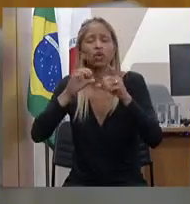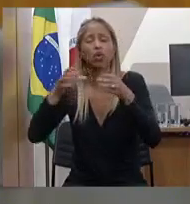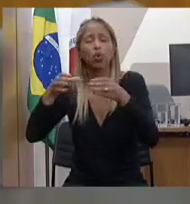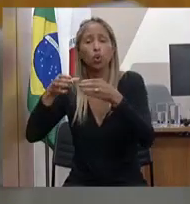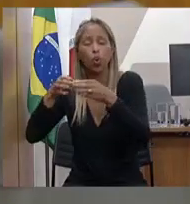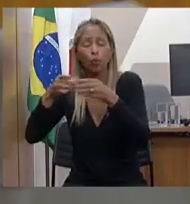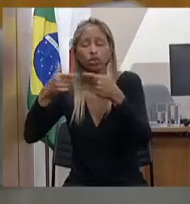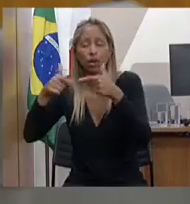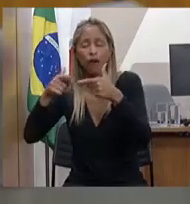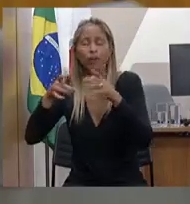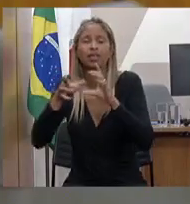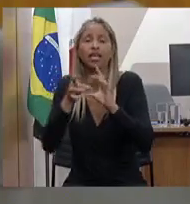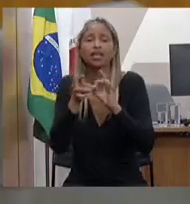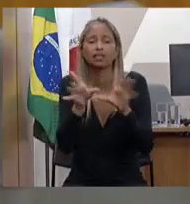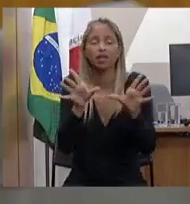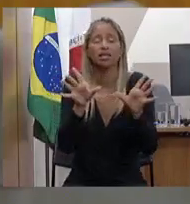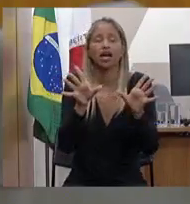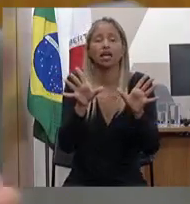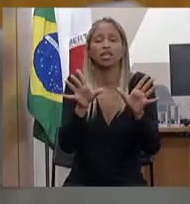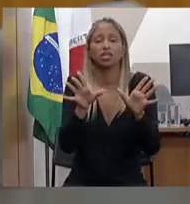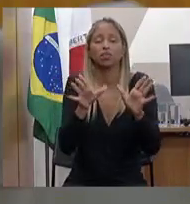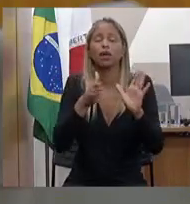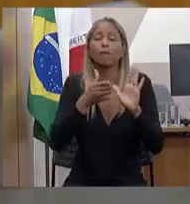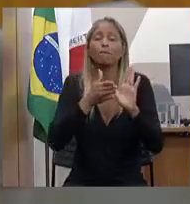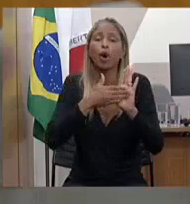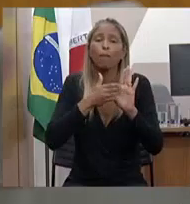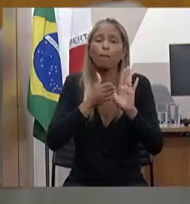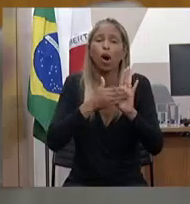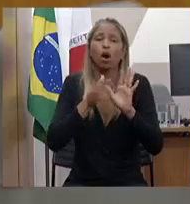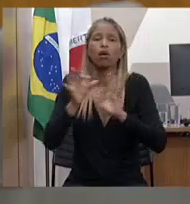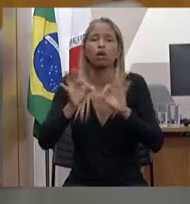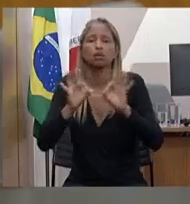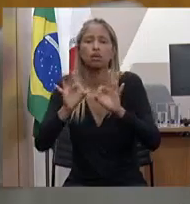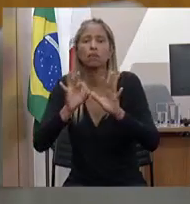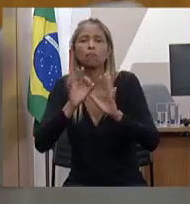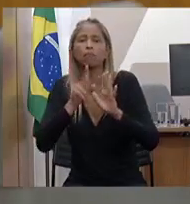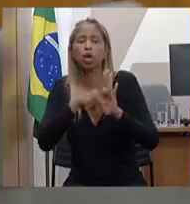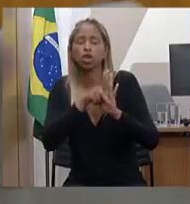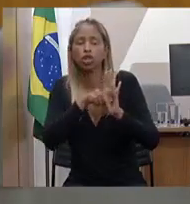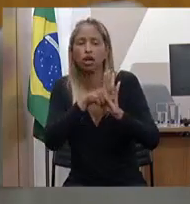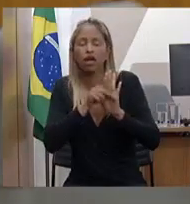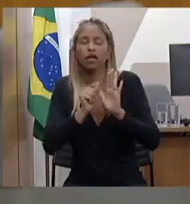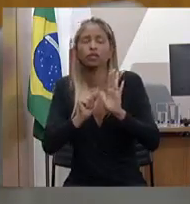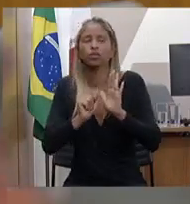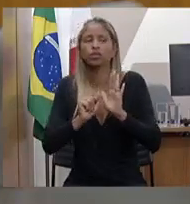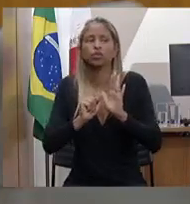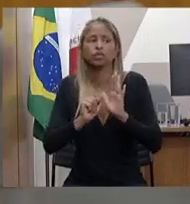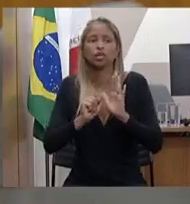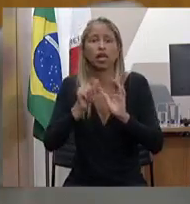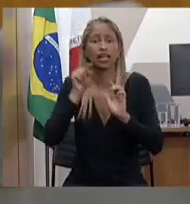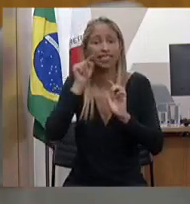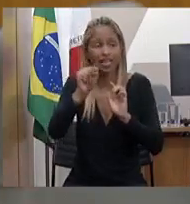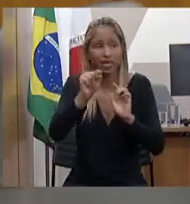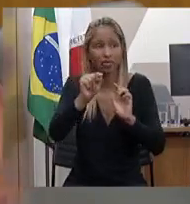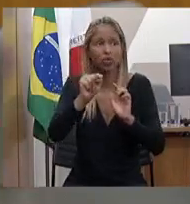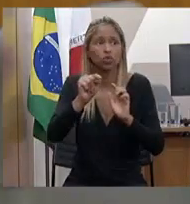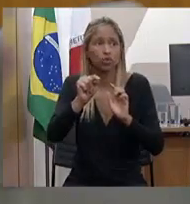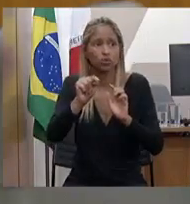ter espaço para propor e elaborar projetos porque nós achamos que a denúncia é válido